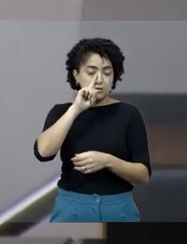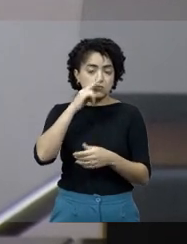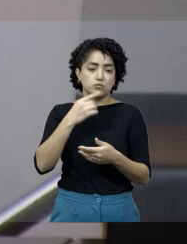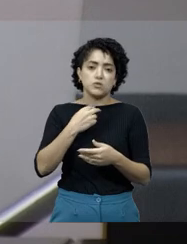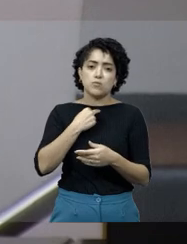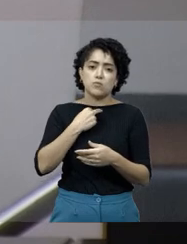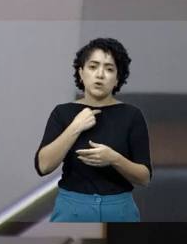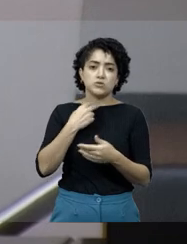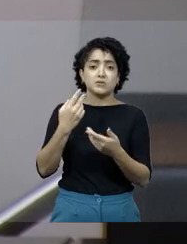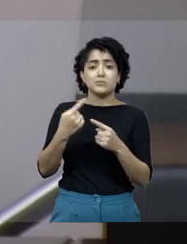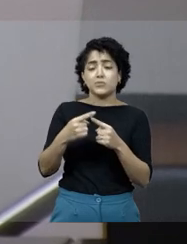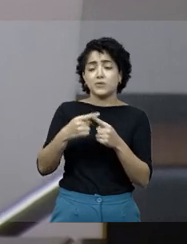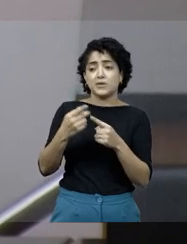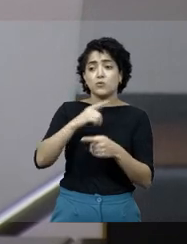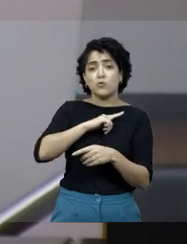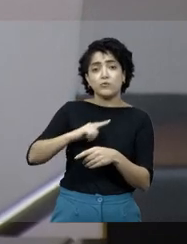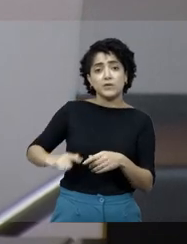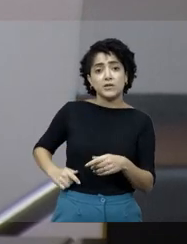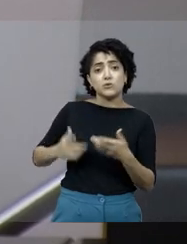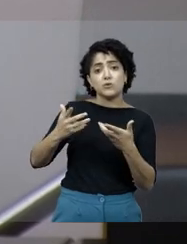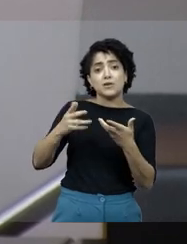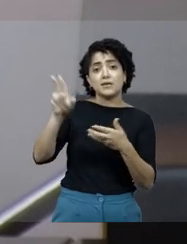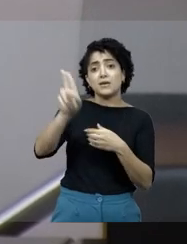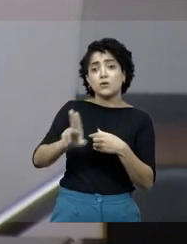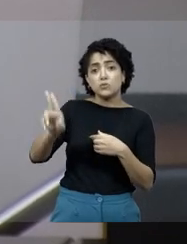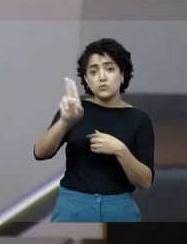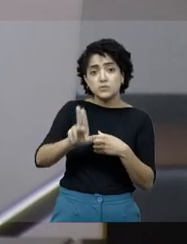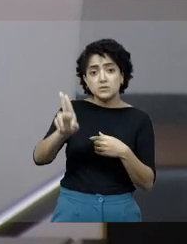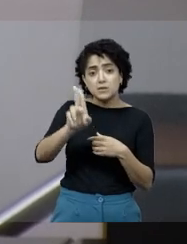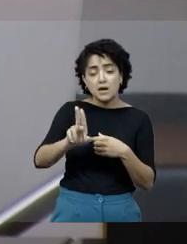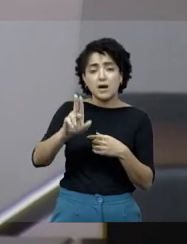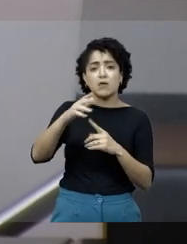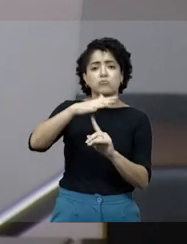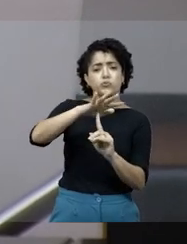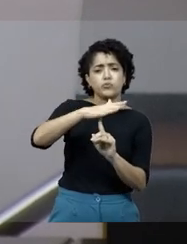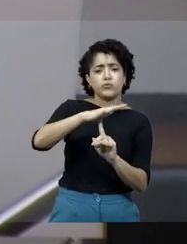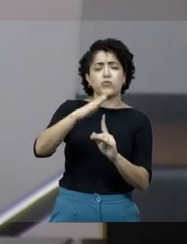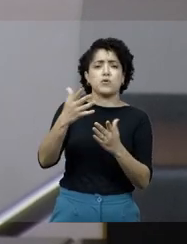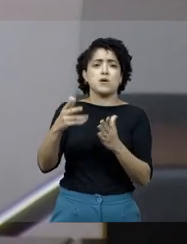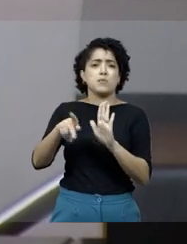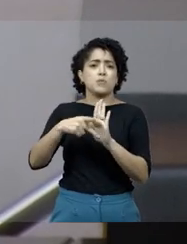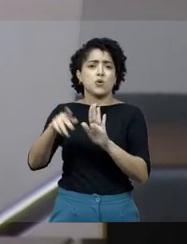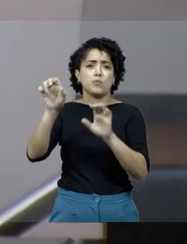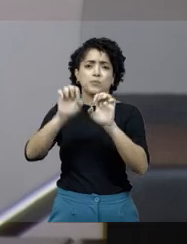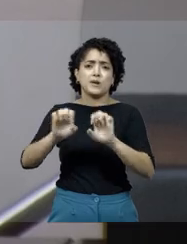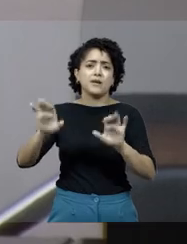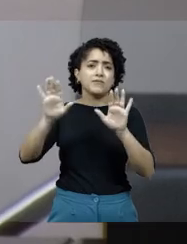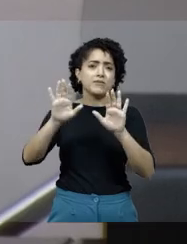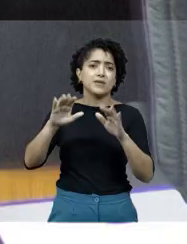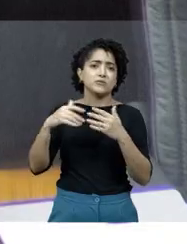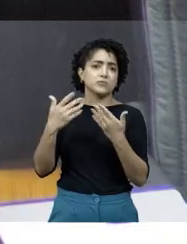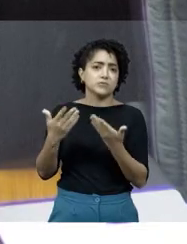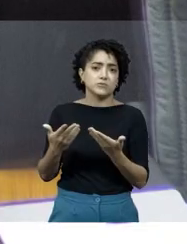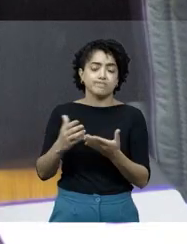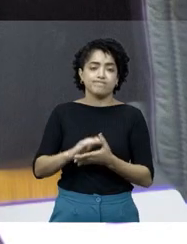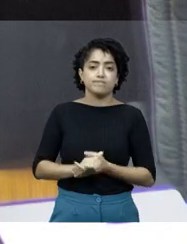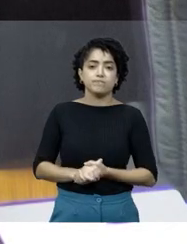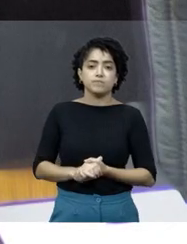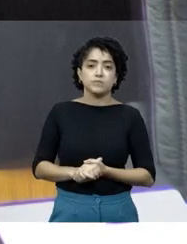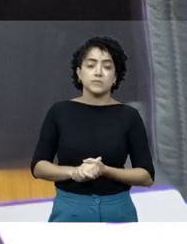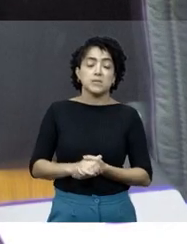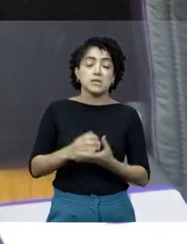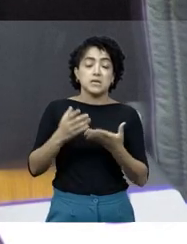o governador quer usar a aeronave, a ambulância, para eventos pessoais e políticos. Deputado, uma parte, deputado. Eu